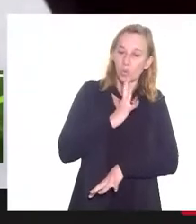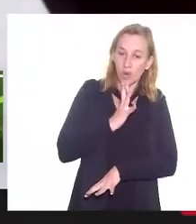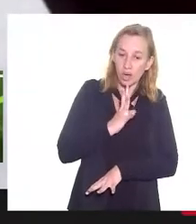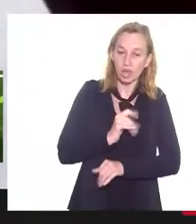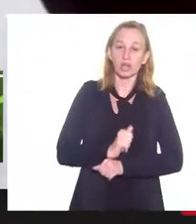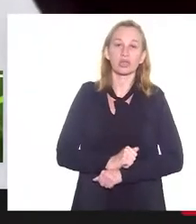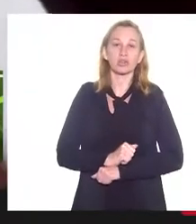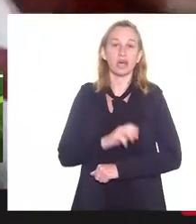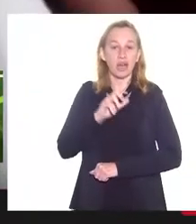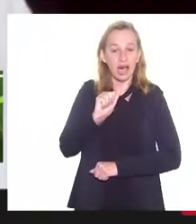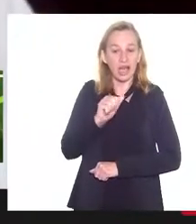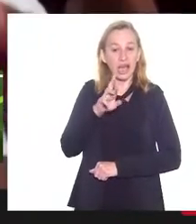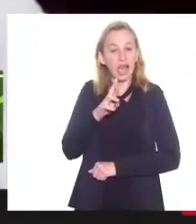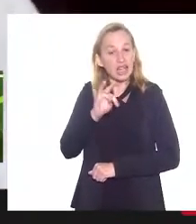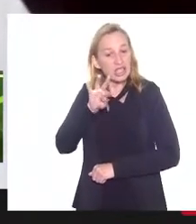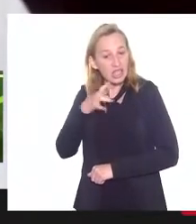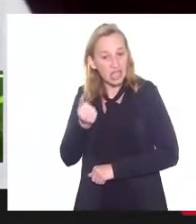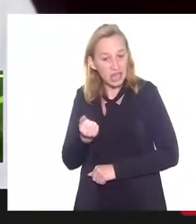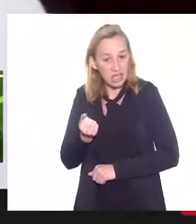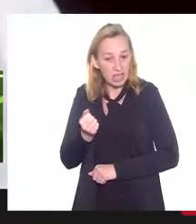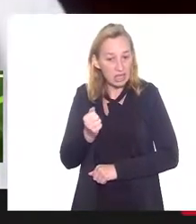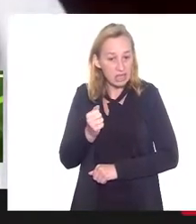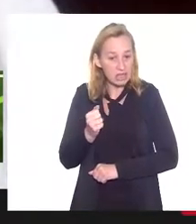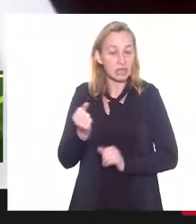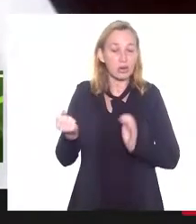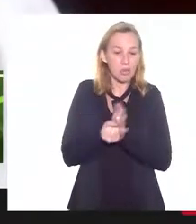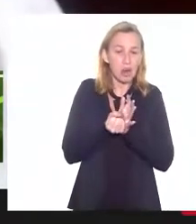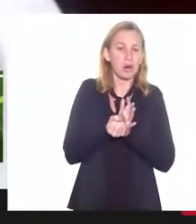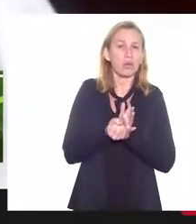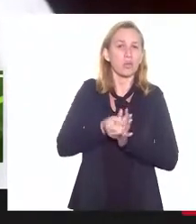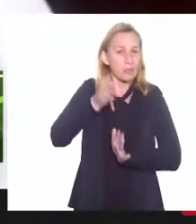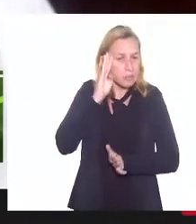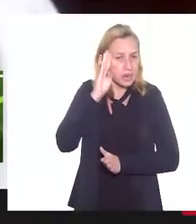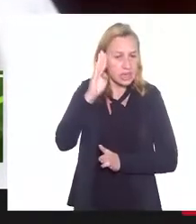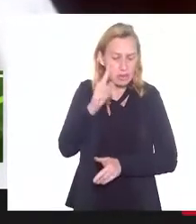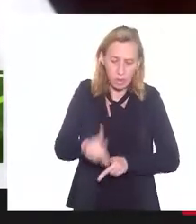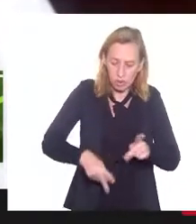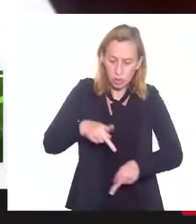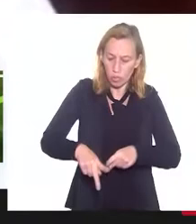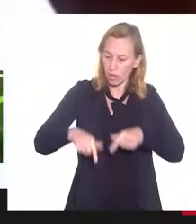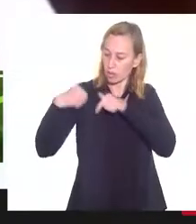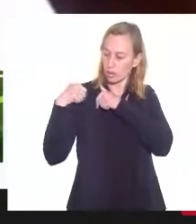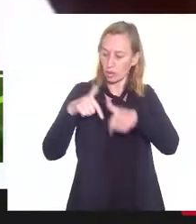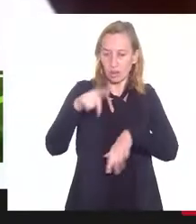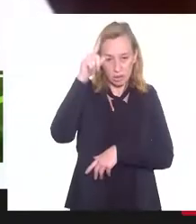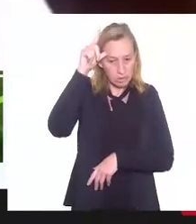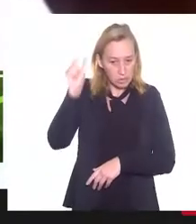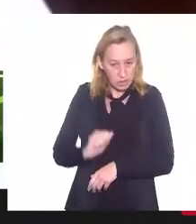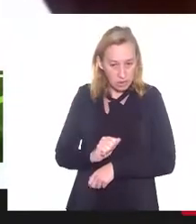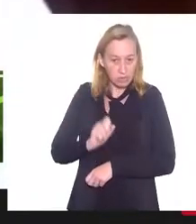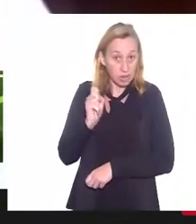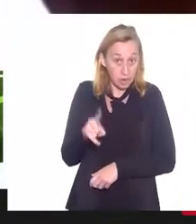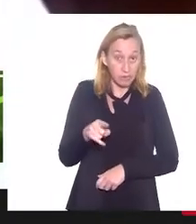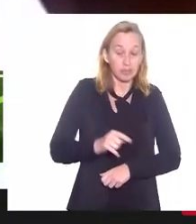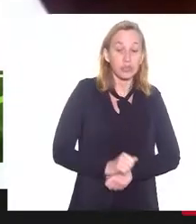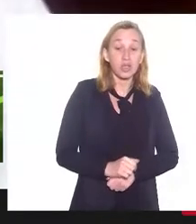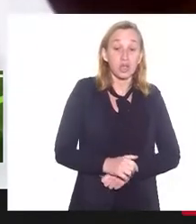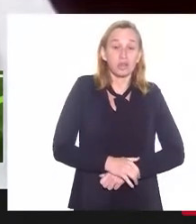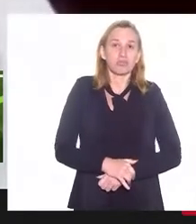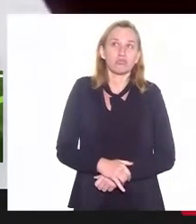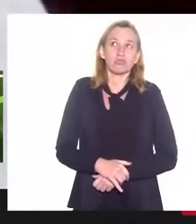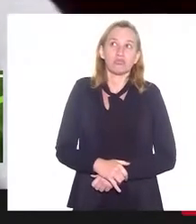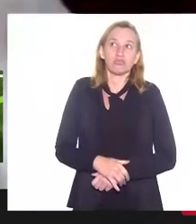a cartilha e o marco conceitual de povos tradicionais de matriz africana. Né? Eu não